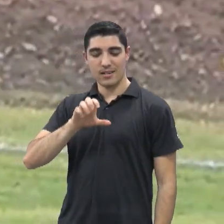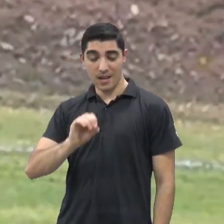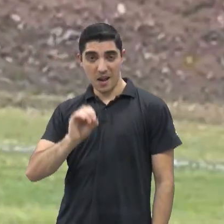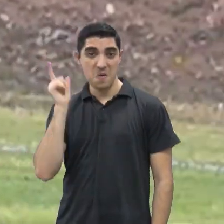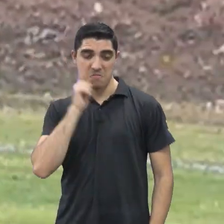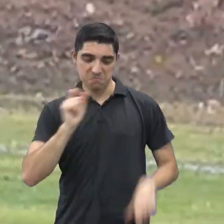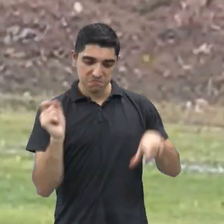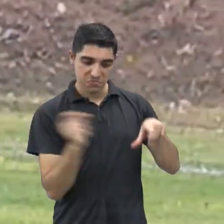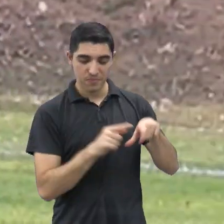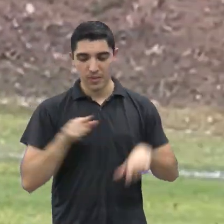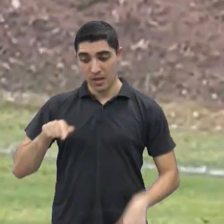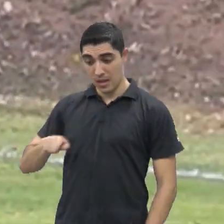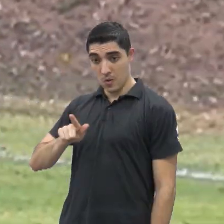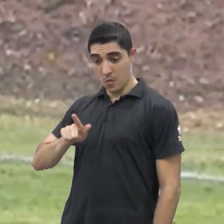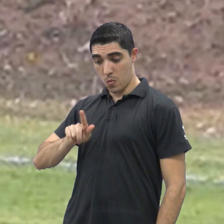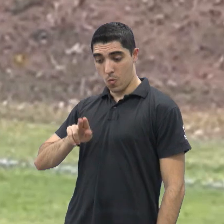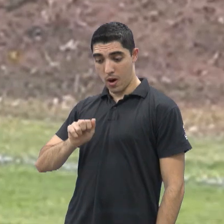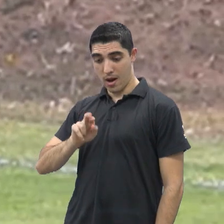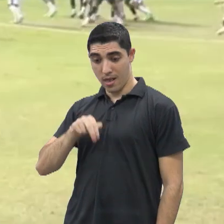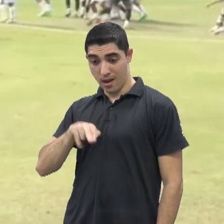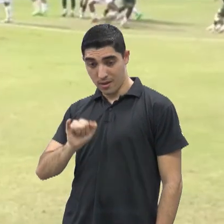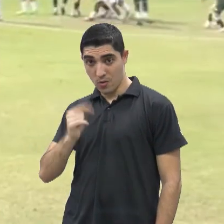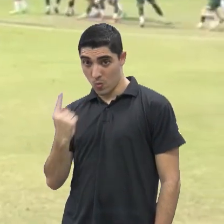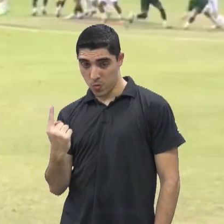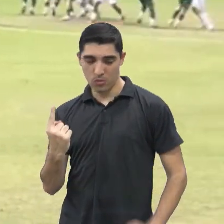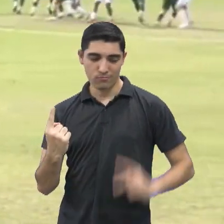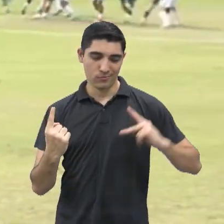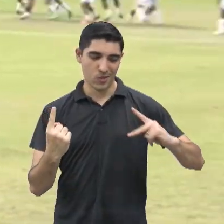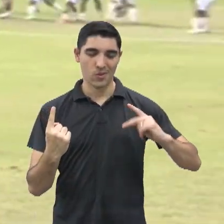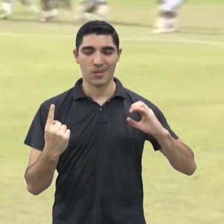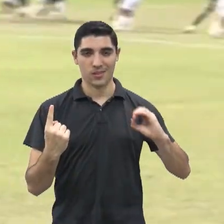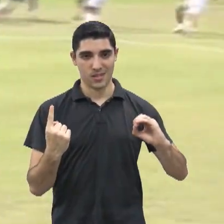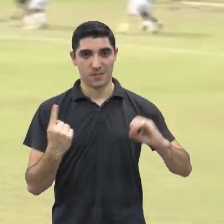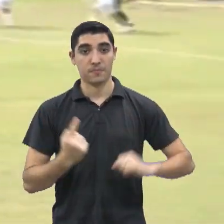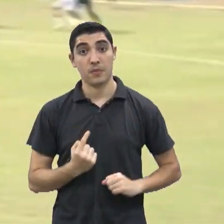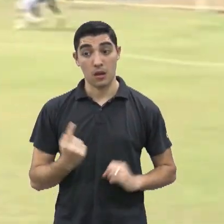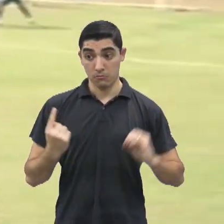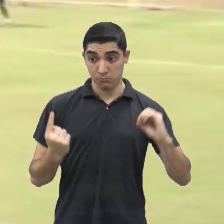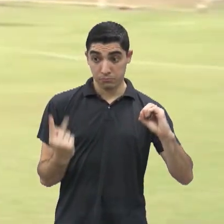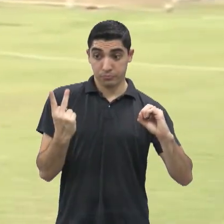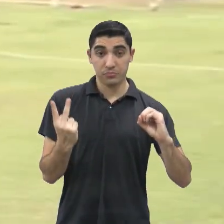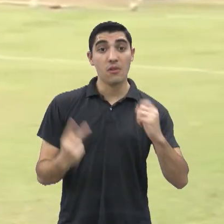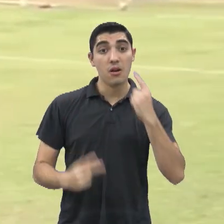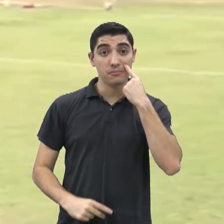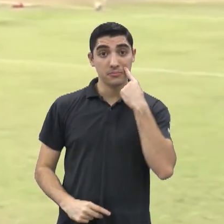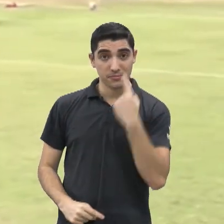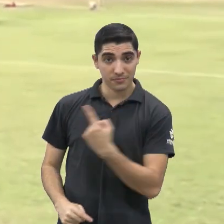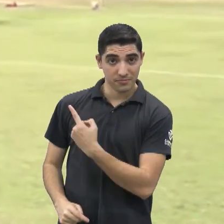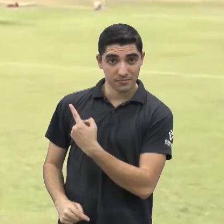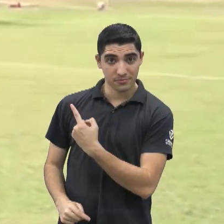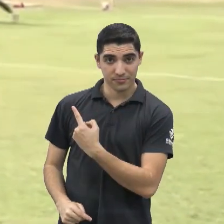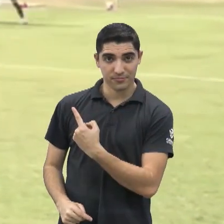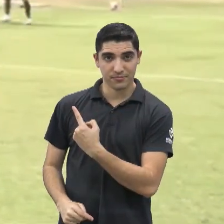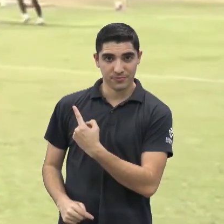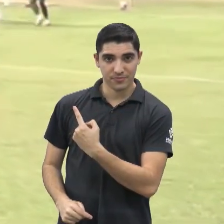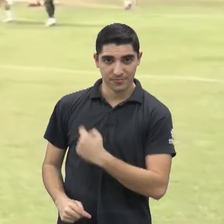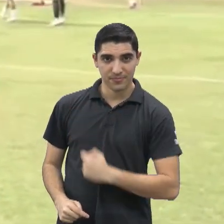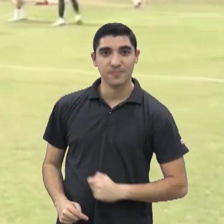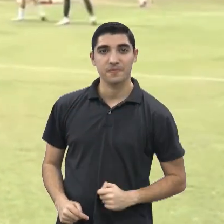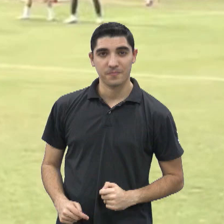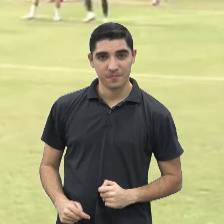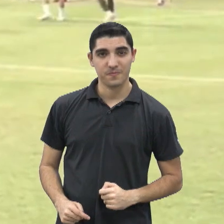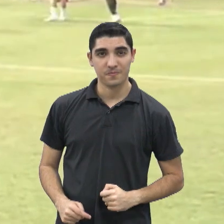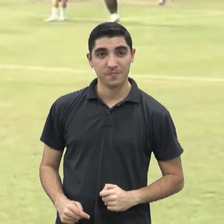Guarani 1, São José 0. O segundo do Bugre saiu nessa cobrança de falta. Thiago Costa tocou de cabeça e a